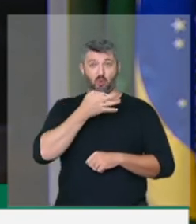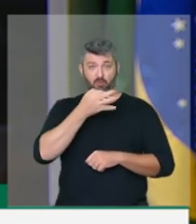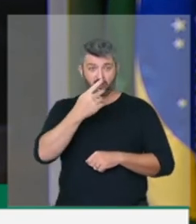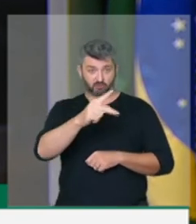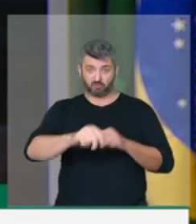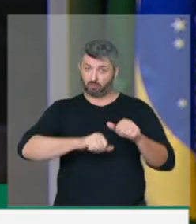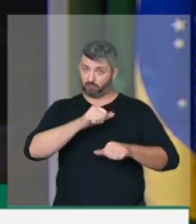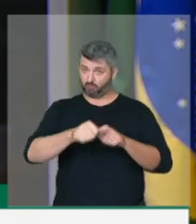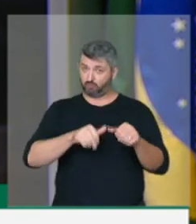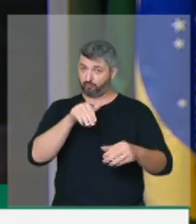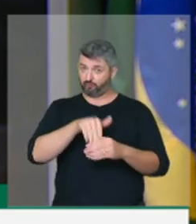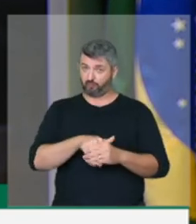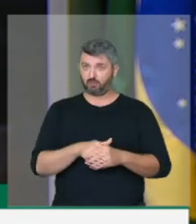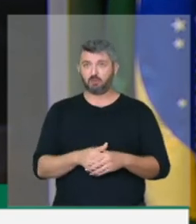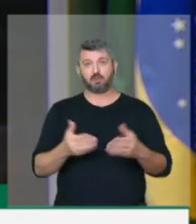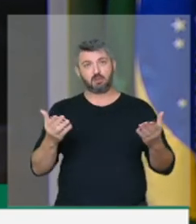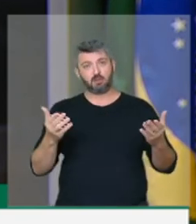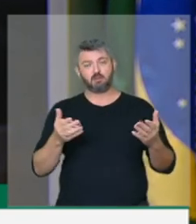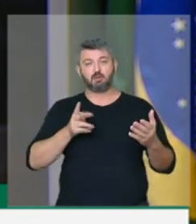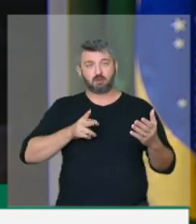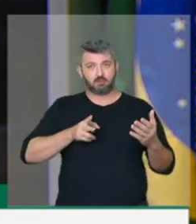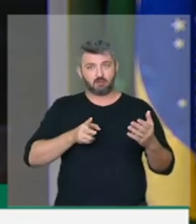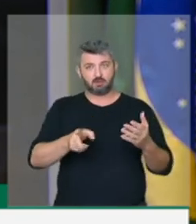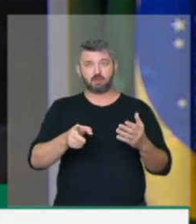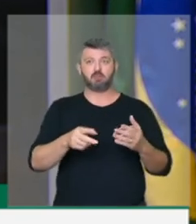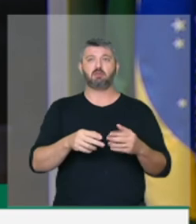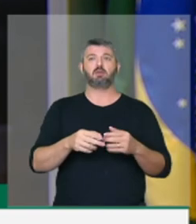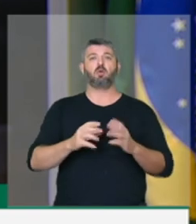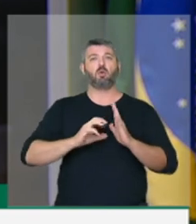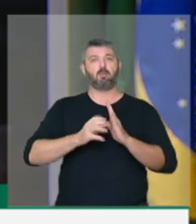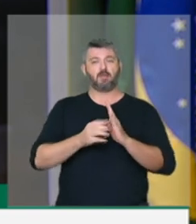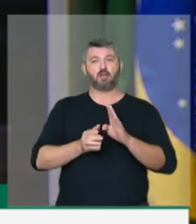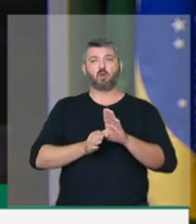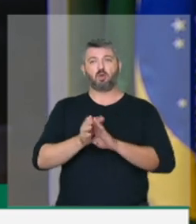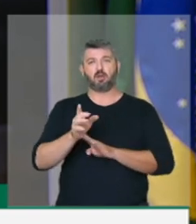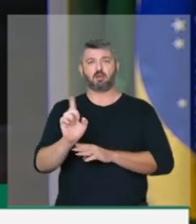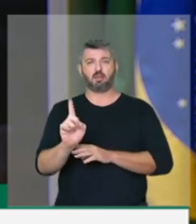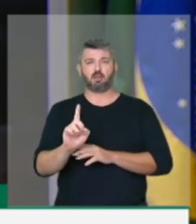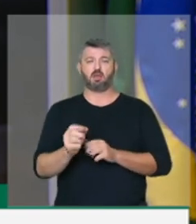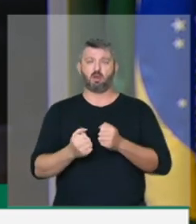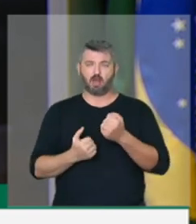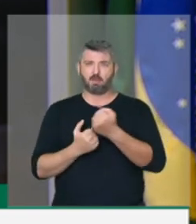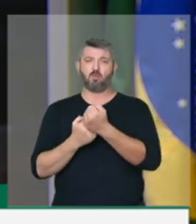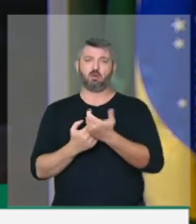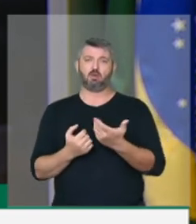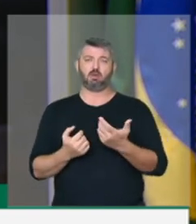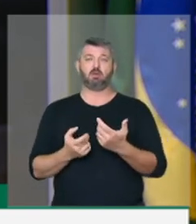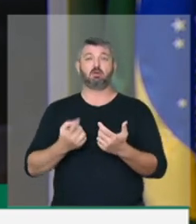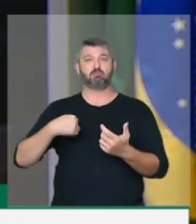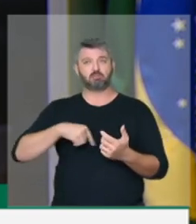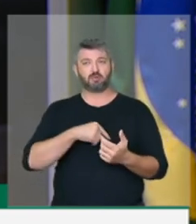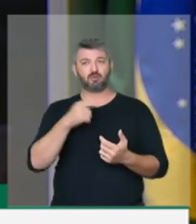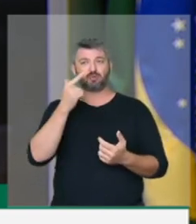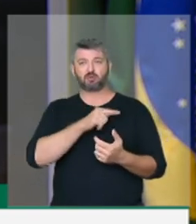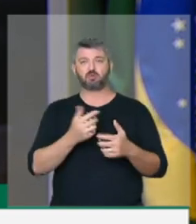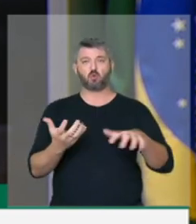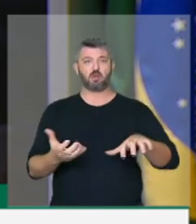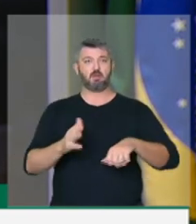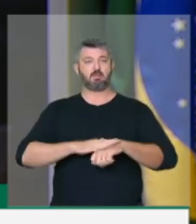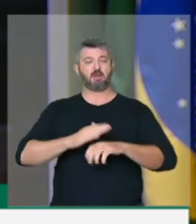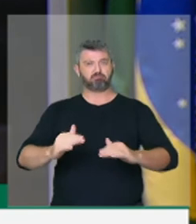votos e sigam aqueles poucos partidos que orientaram pelo não, para que a gente possa ter um parlamento